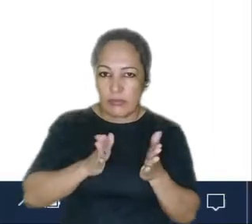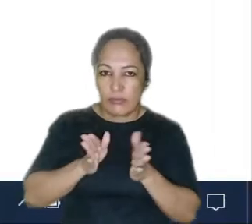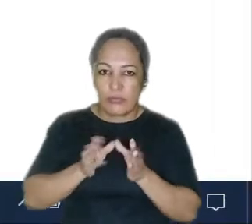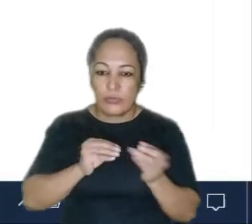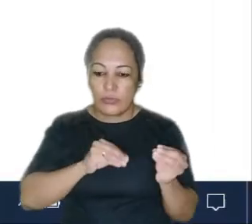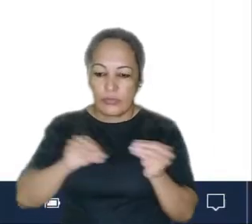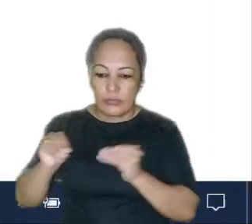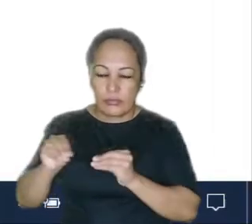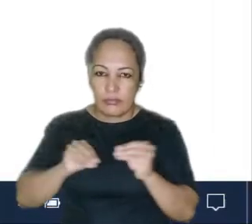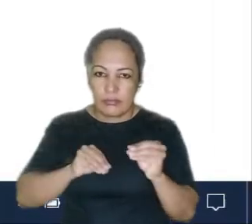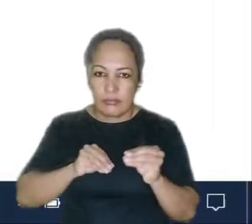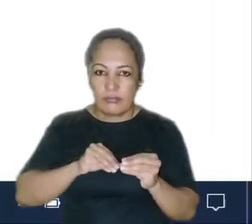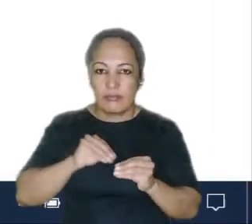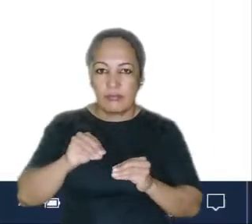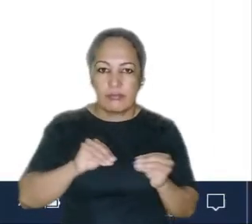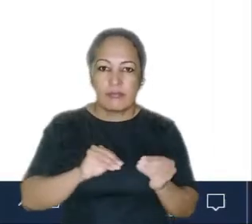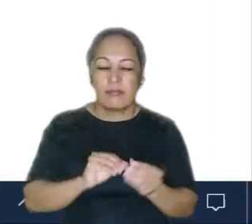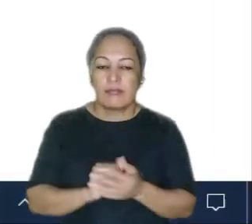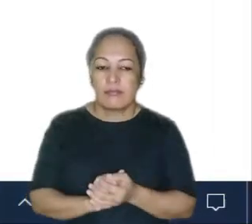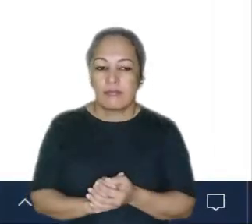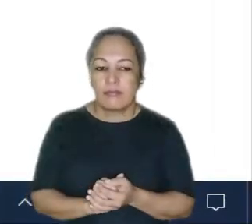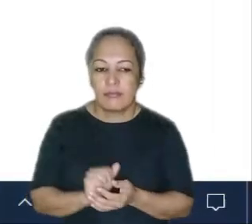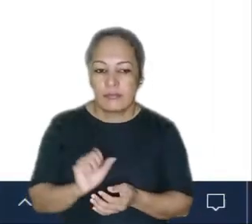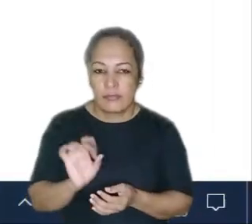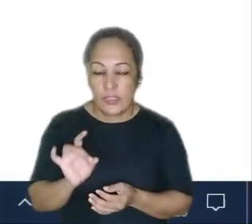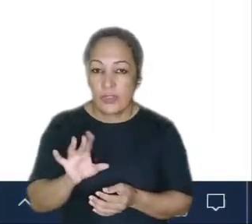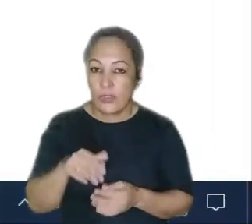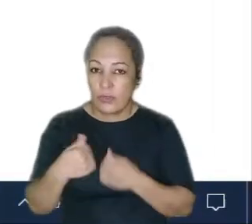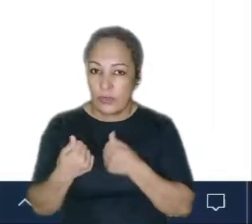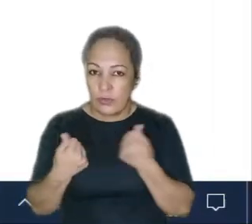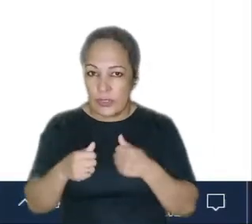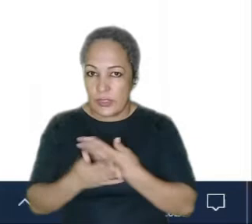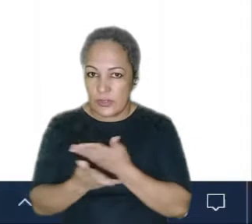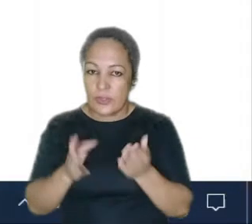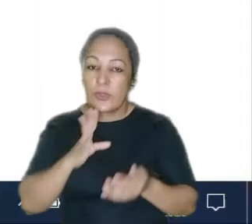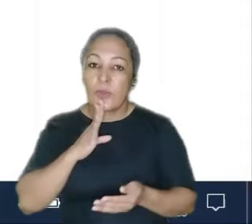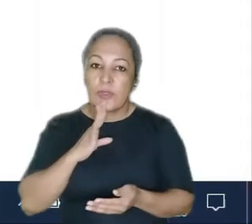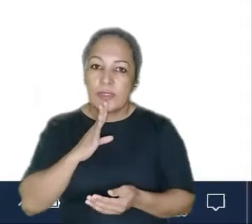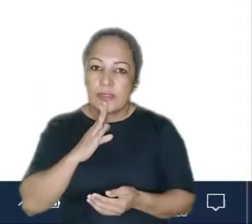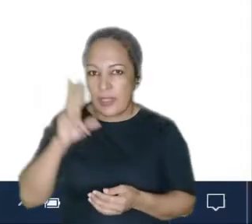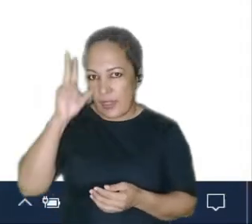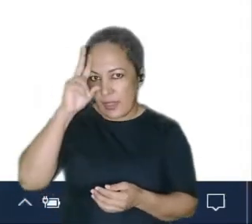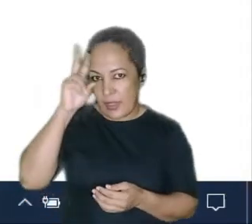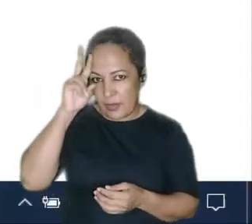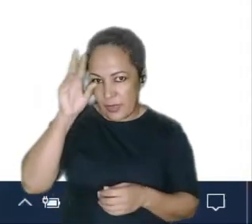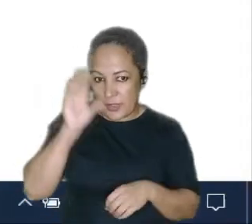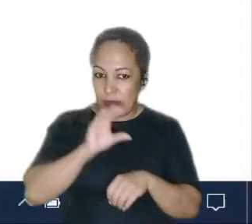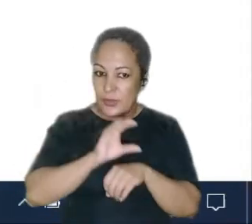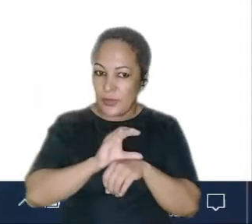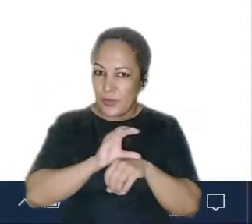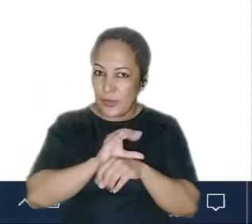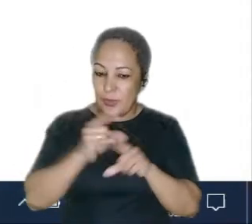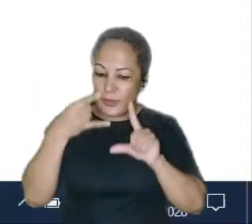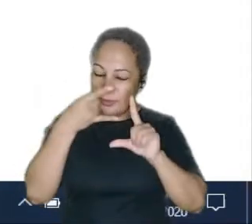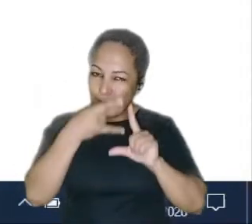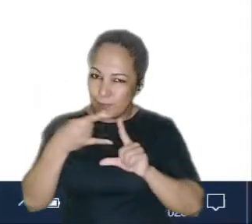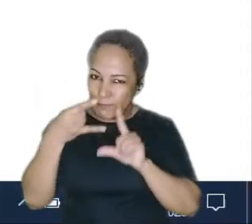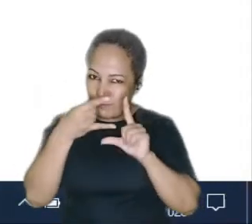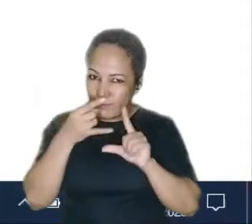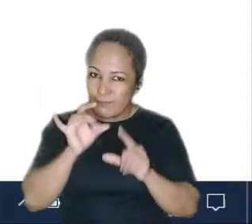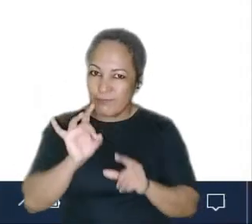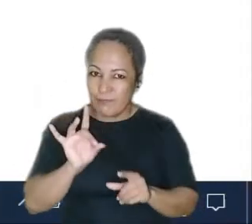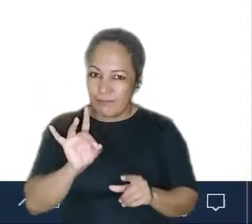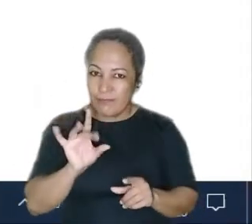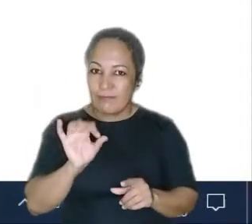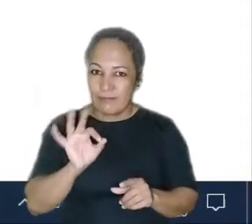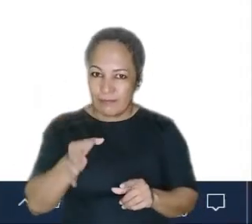que é o que vocês precisam conhecer. Lembrando, estamos no curso FIC, né? Muito bem, então aqui estamos.